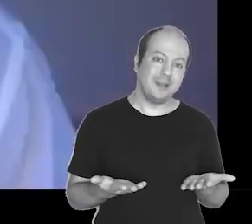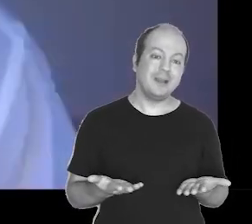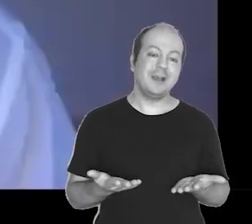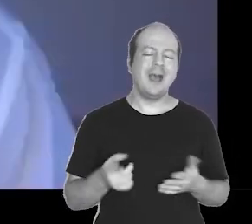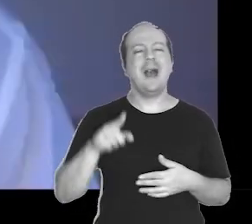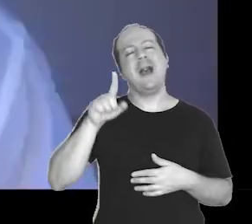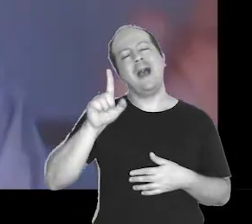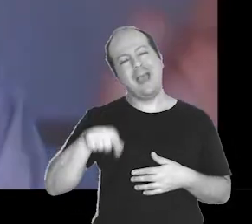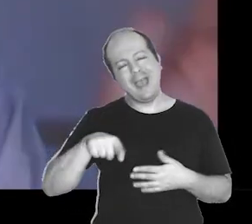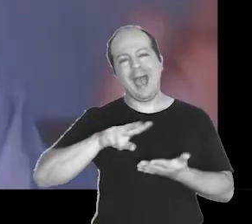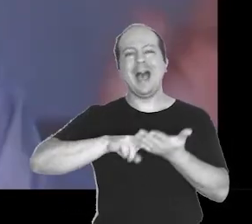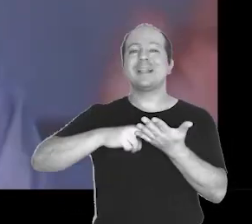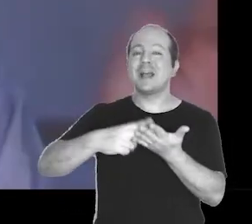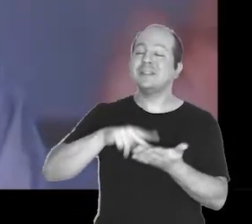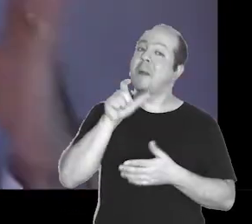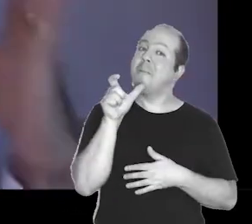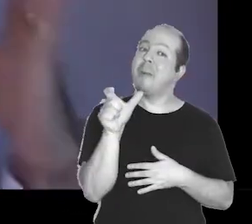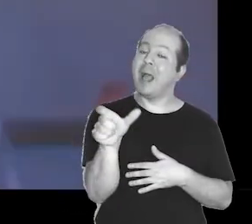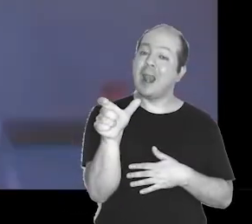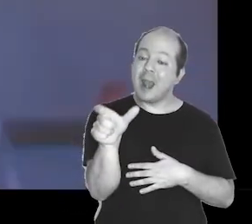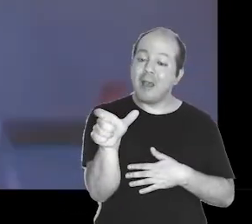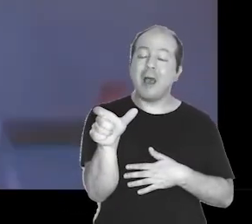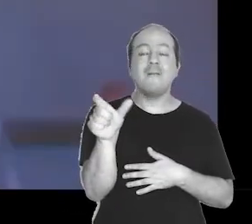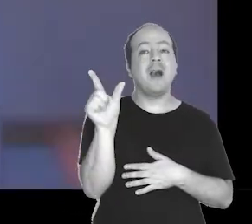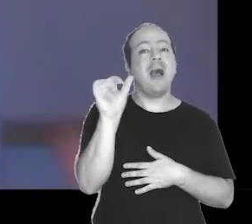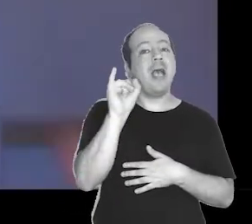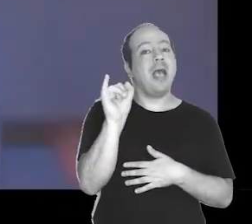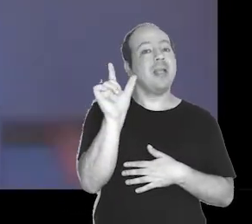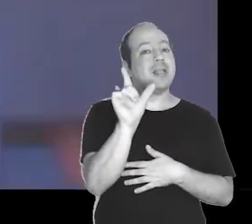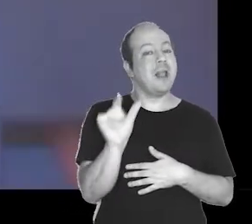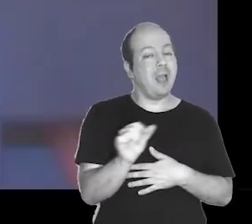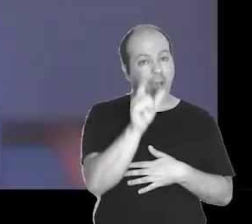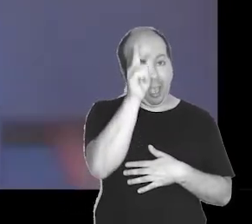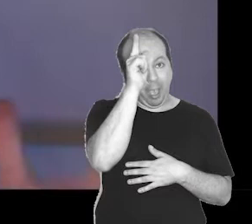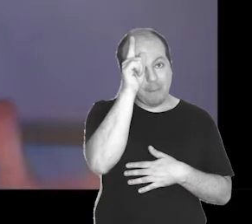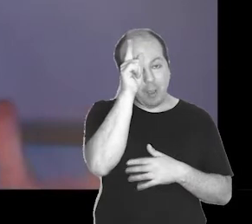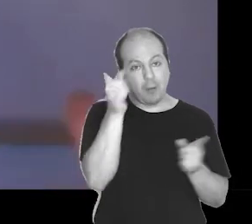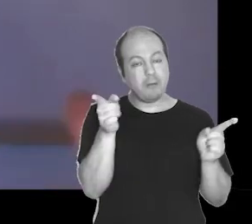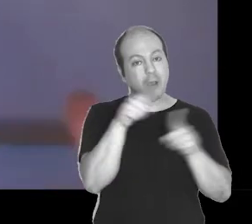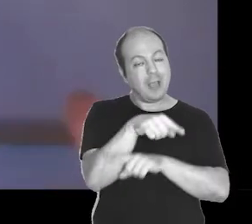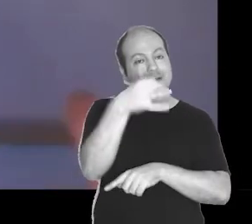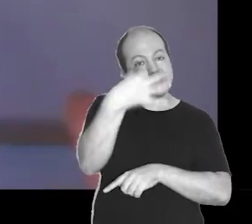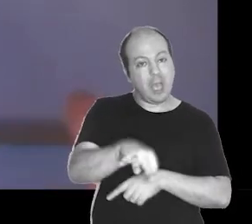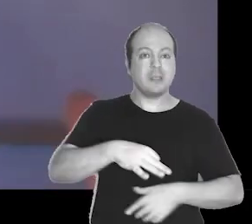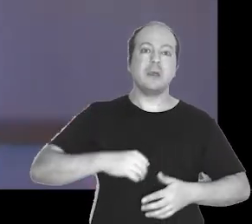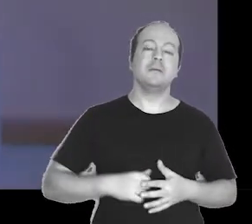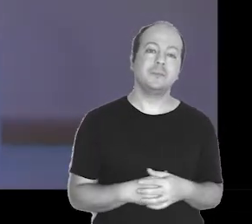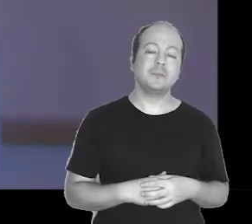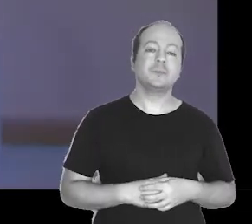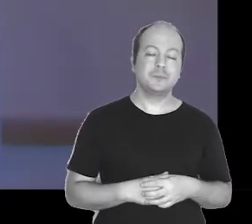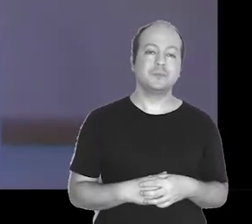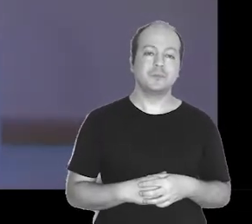Se a tradução da palavra italiana para o alemão estivesse correta.